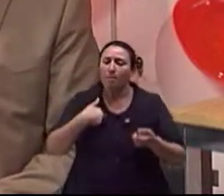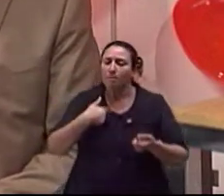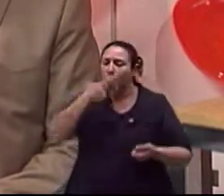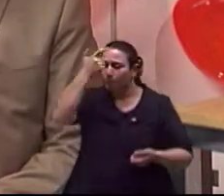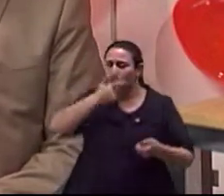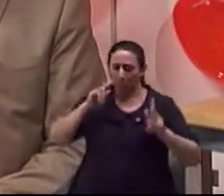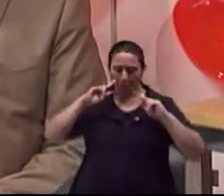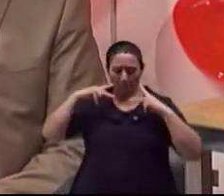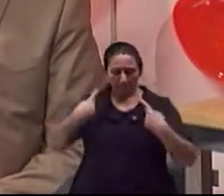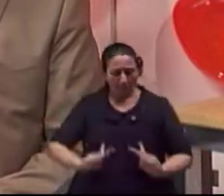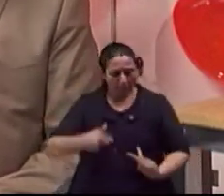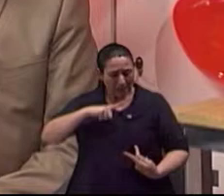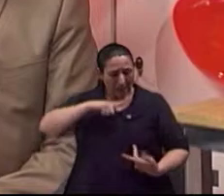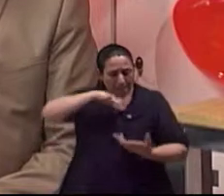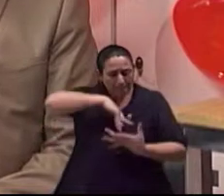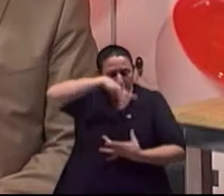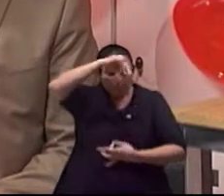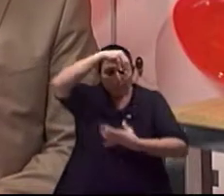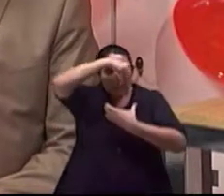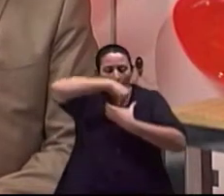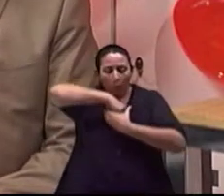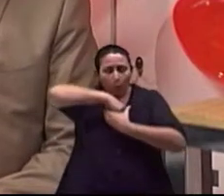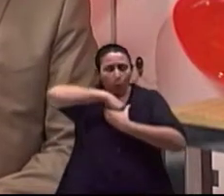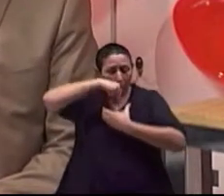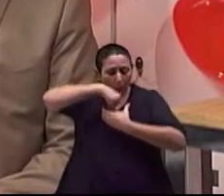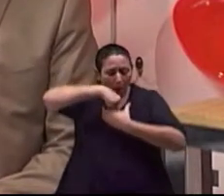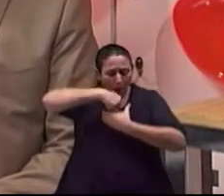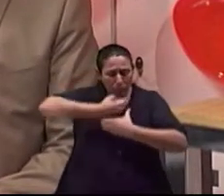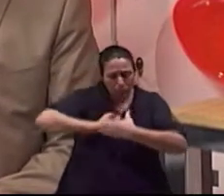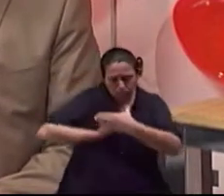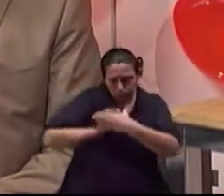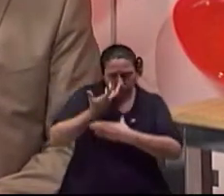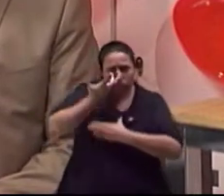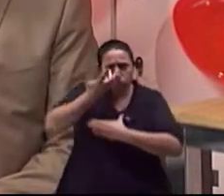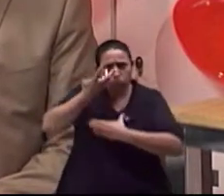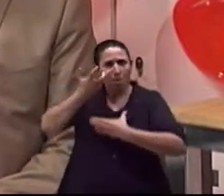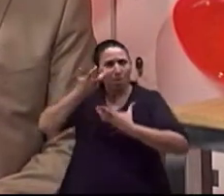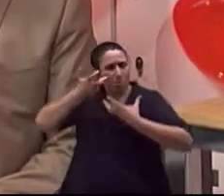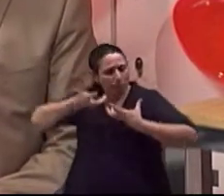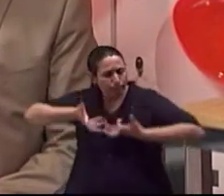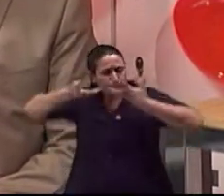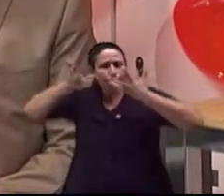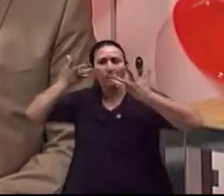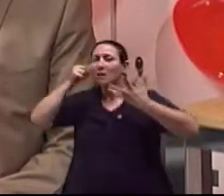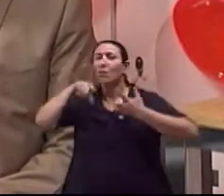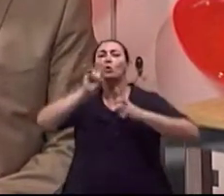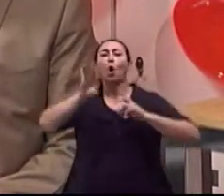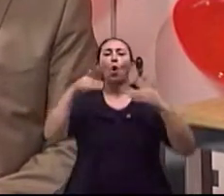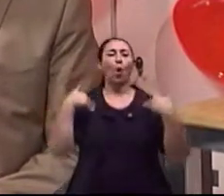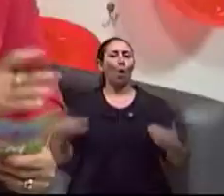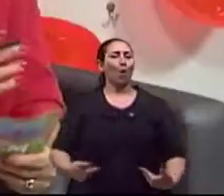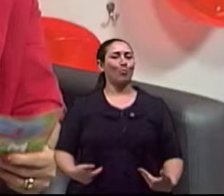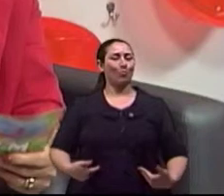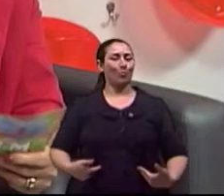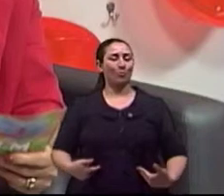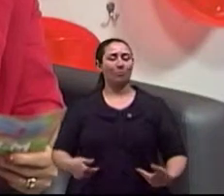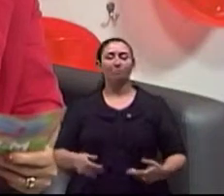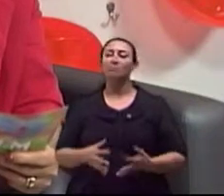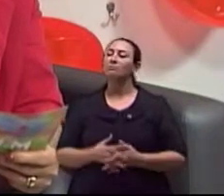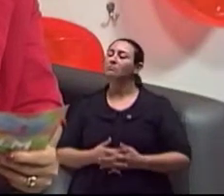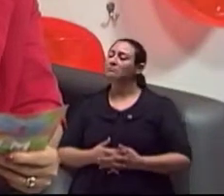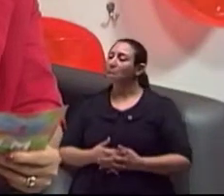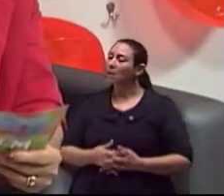tem uma alma tem um espírito tem algo além desse ciclo biológico Que nós conhecemos e isso